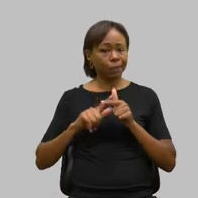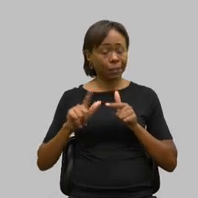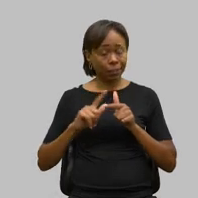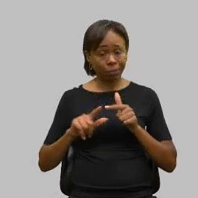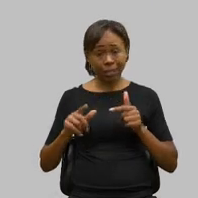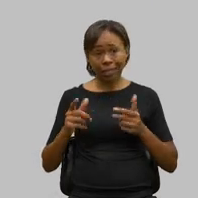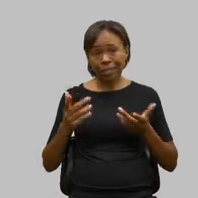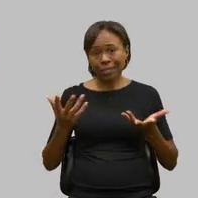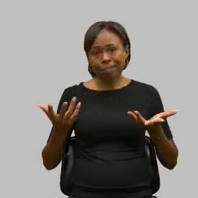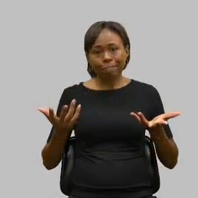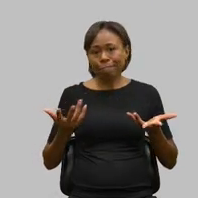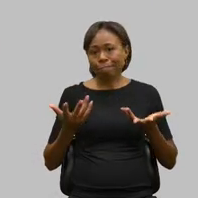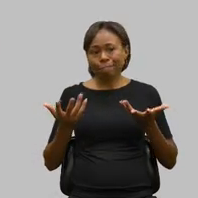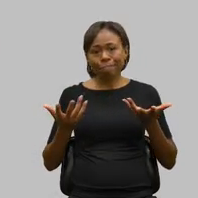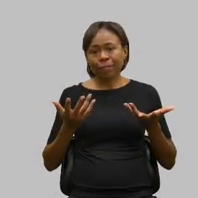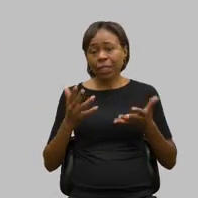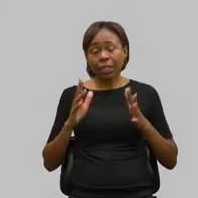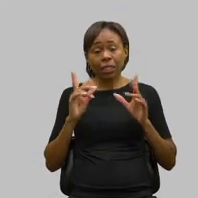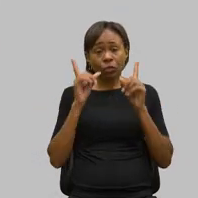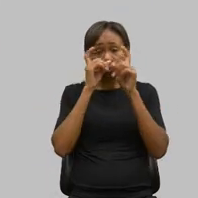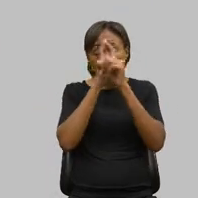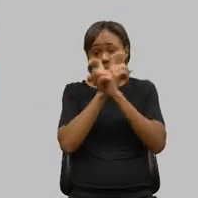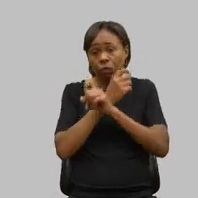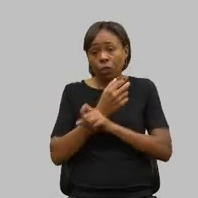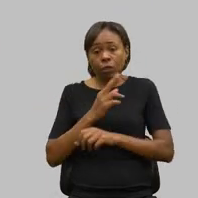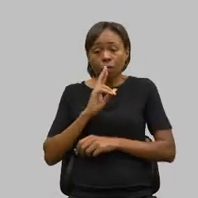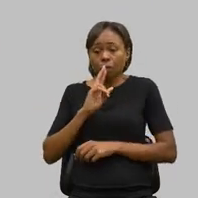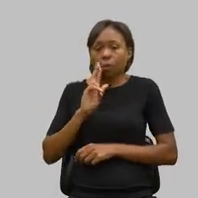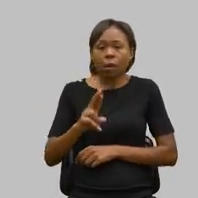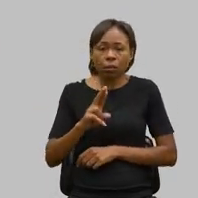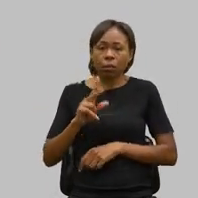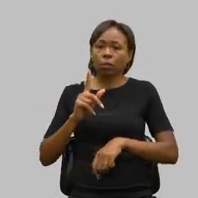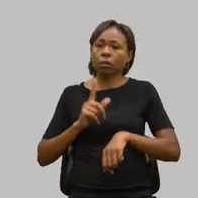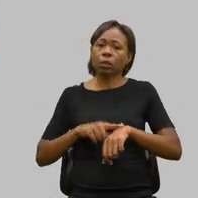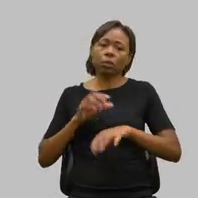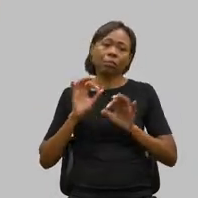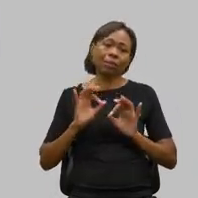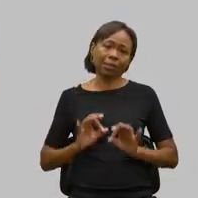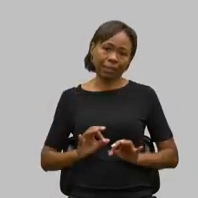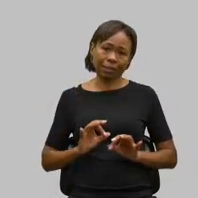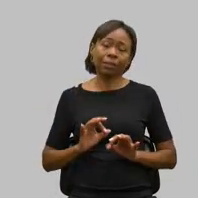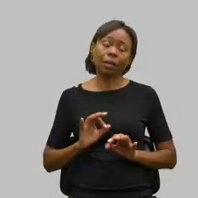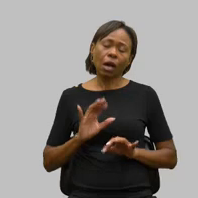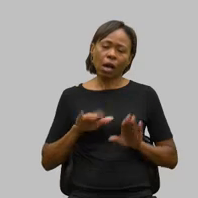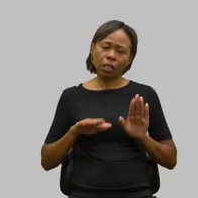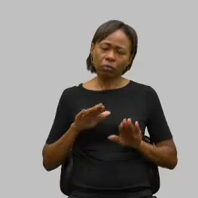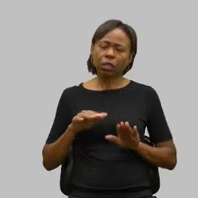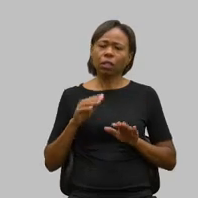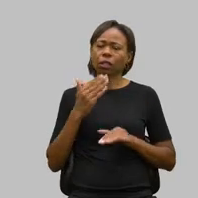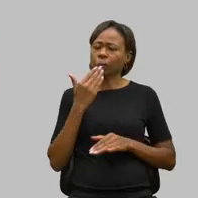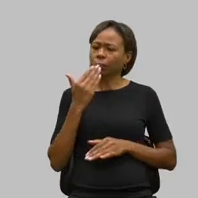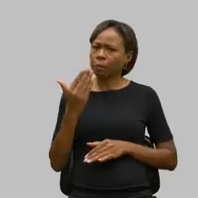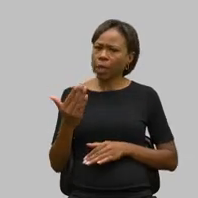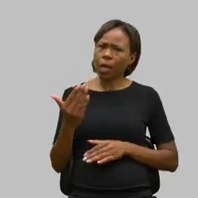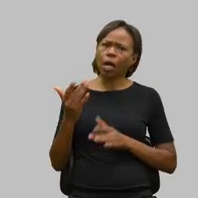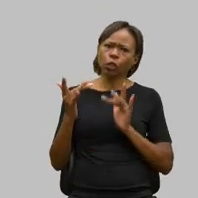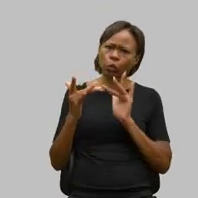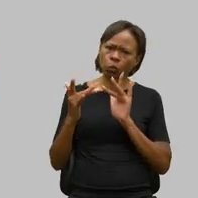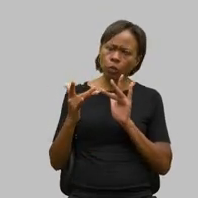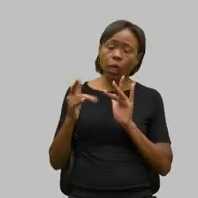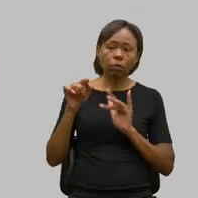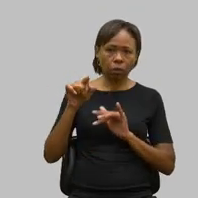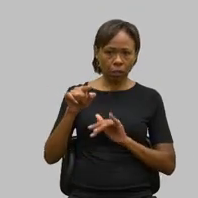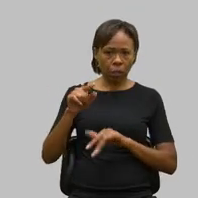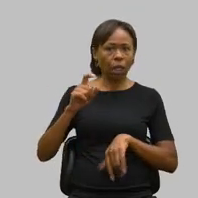respostas dentro do tempo que a gente gostaria. Por muitas vezes que a gente aciona e o senhor sempre prontamente nos